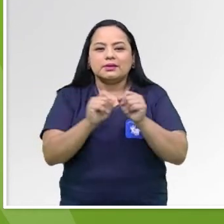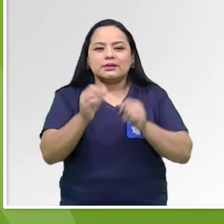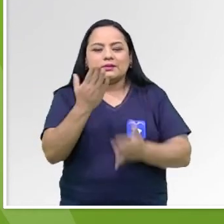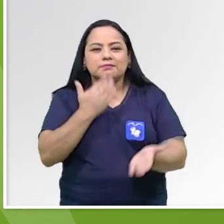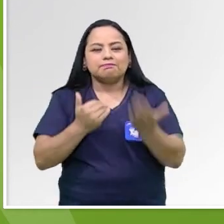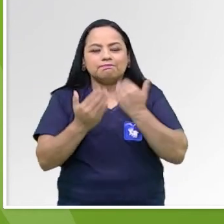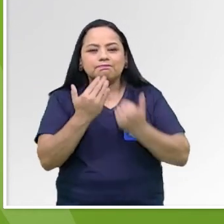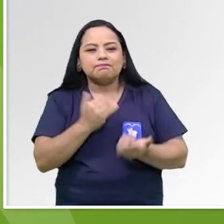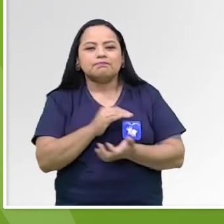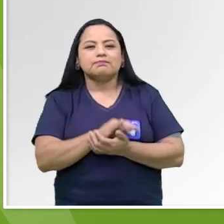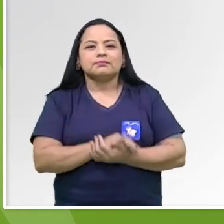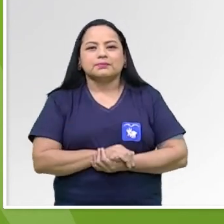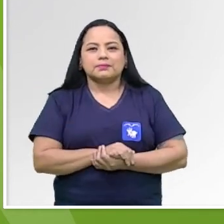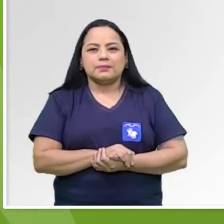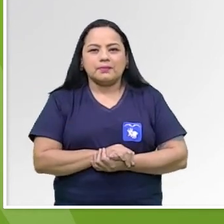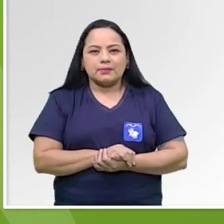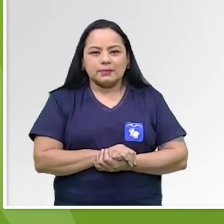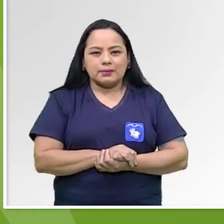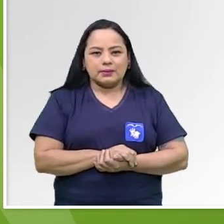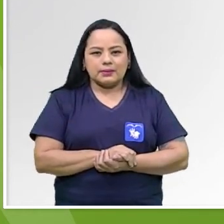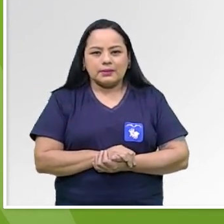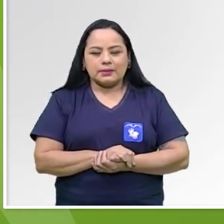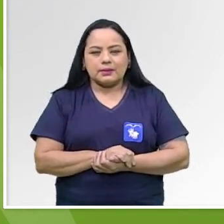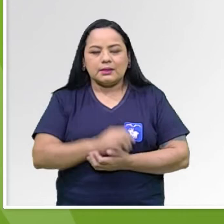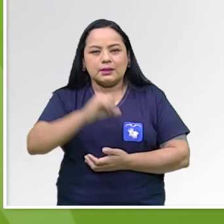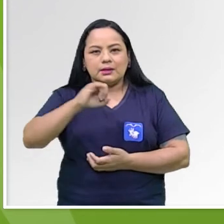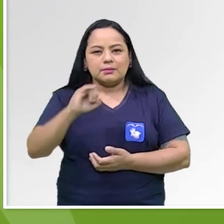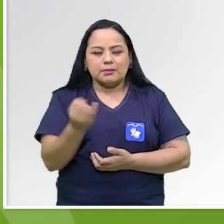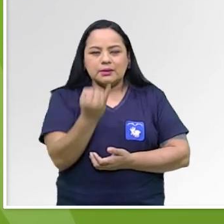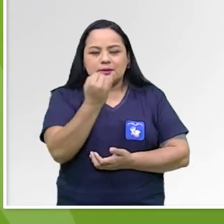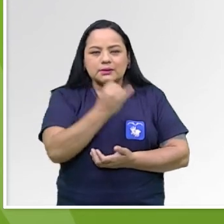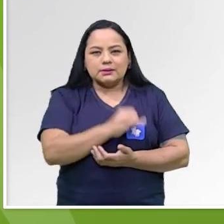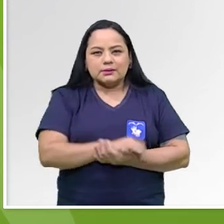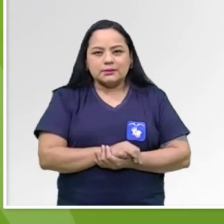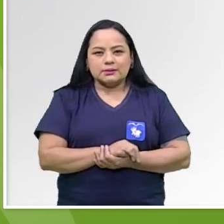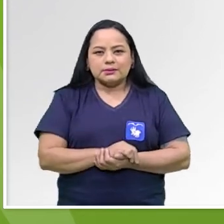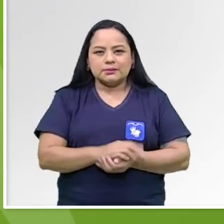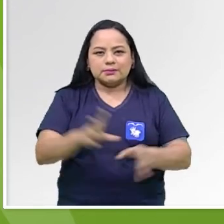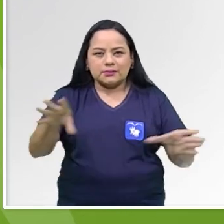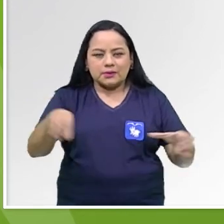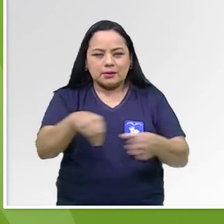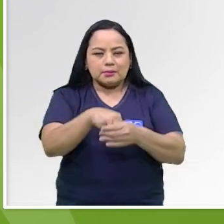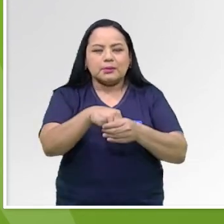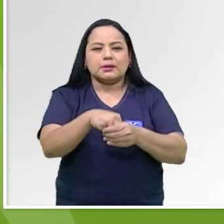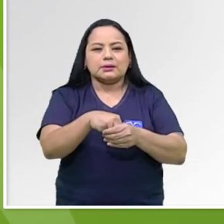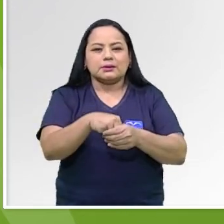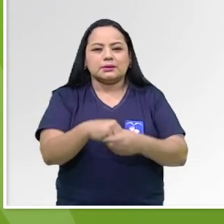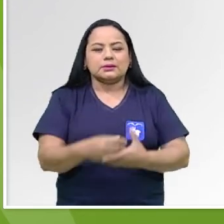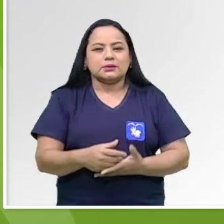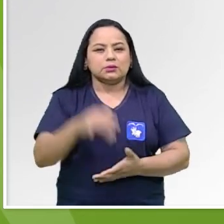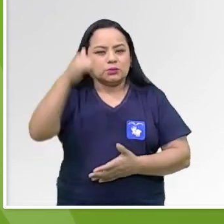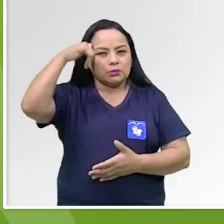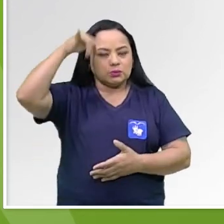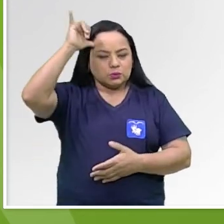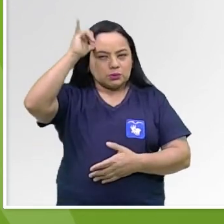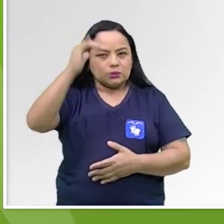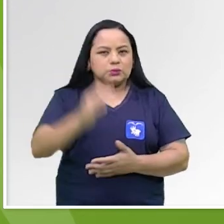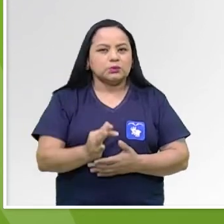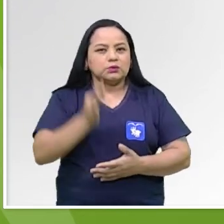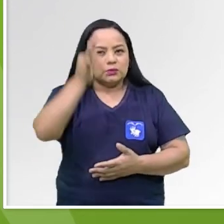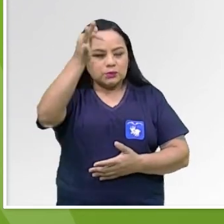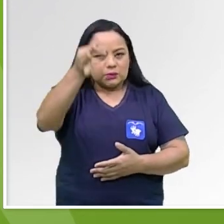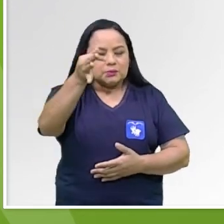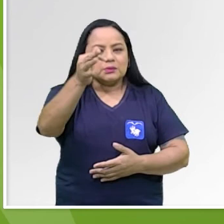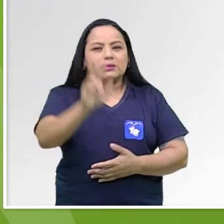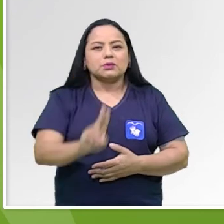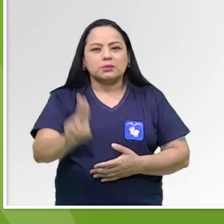alimentando. Então eles participam ali, na verdade, eles fazem parte ali do gado, que certamente vai ser usado